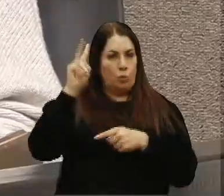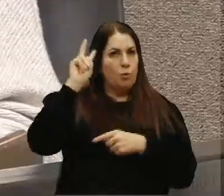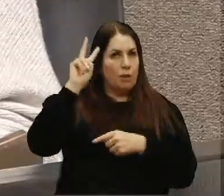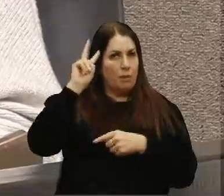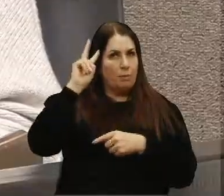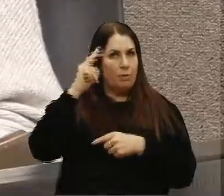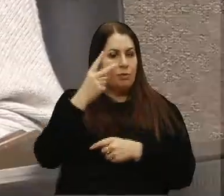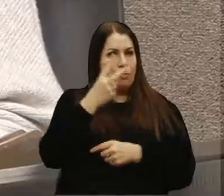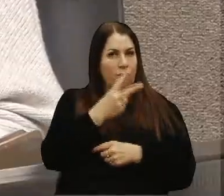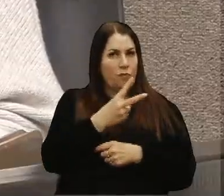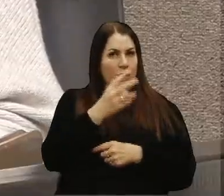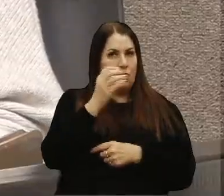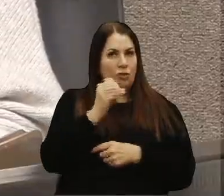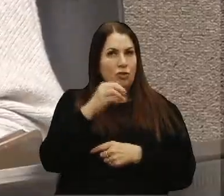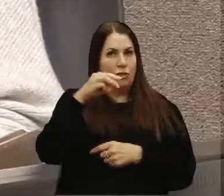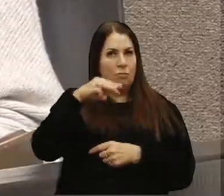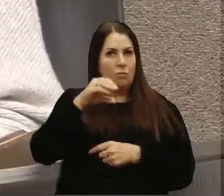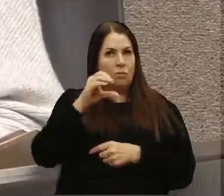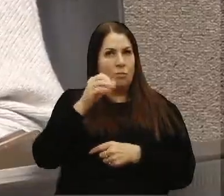dia